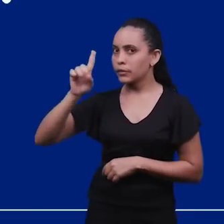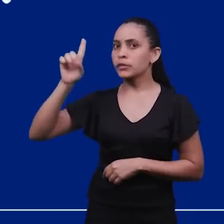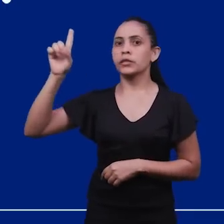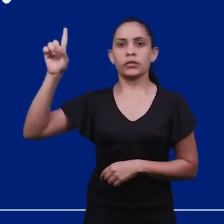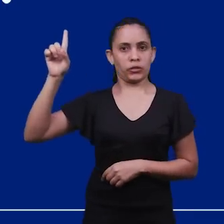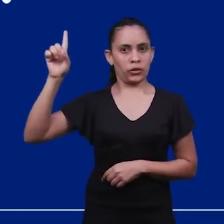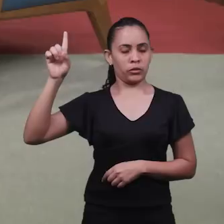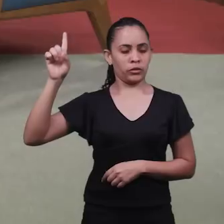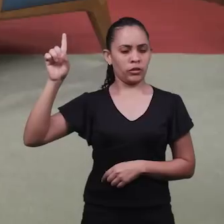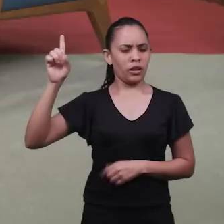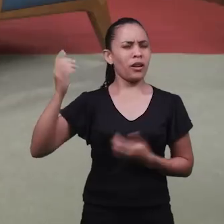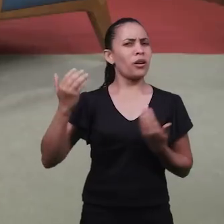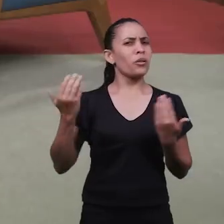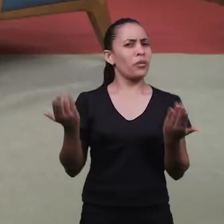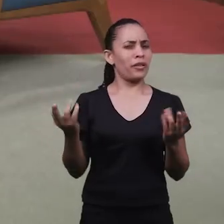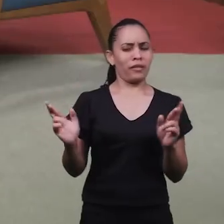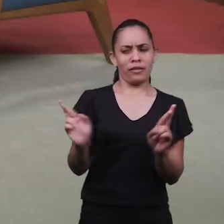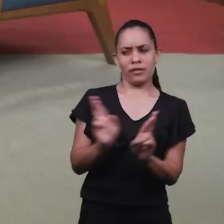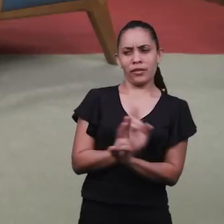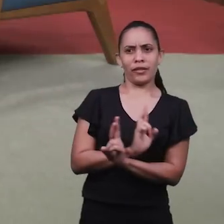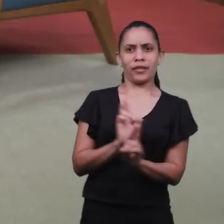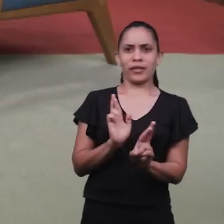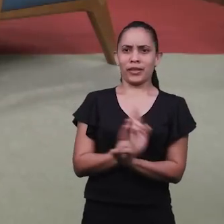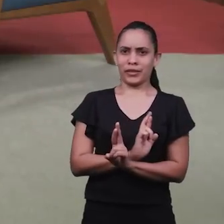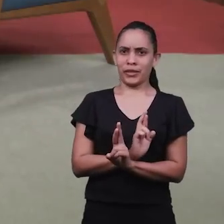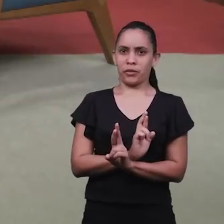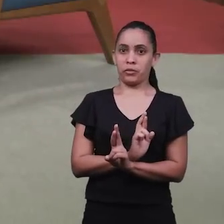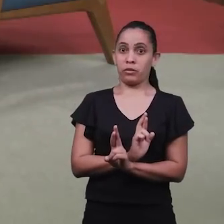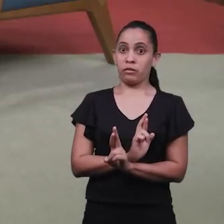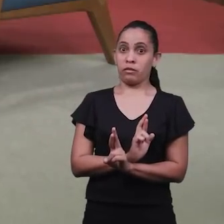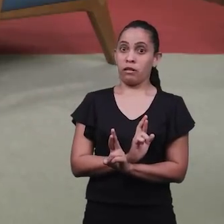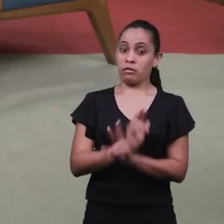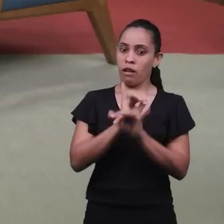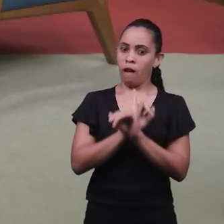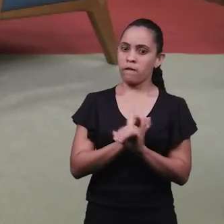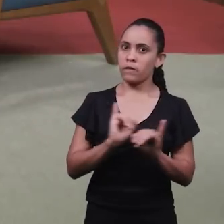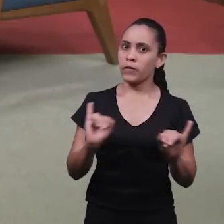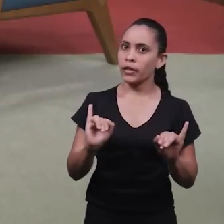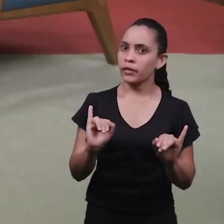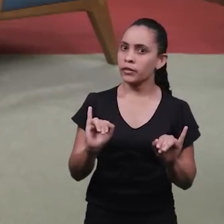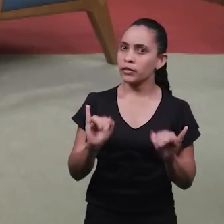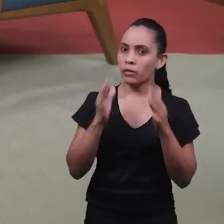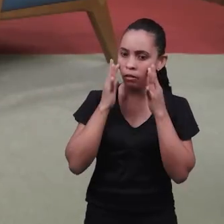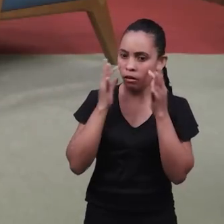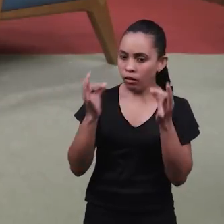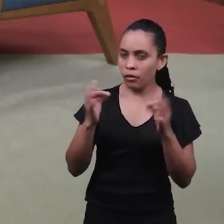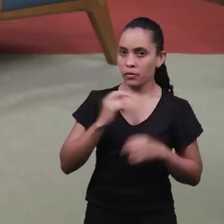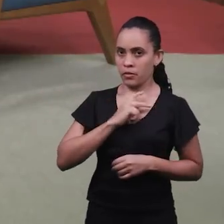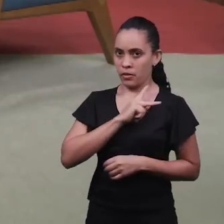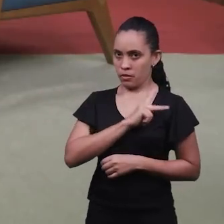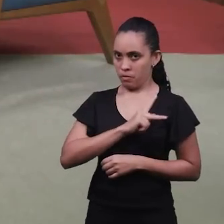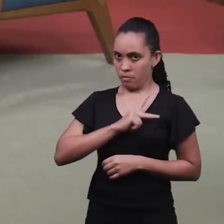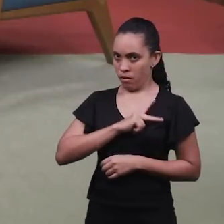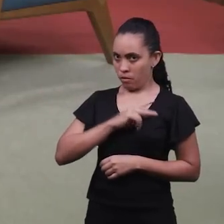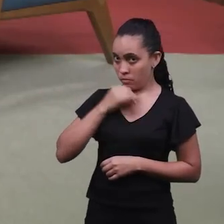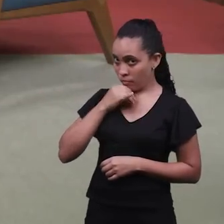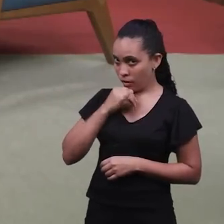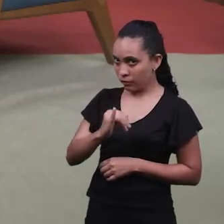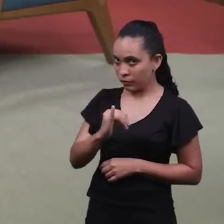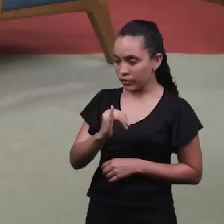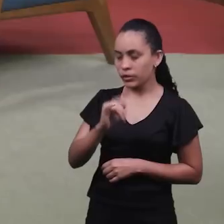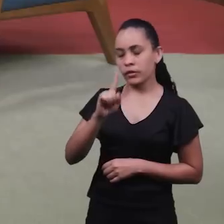Deus. Como é que a gente faz uma associação? Esse alerta dado pelo apóstolo Paulo